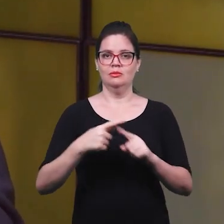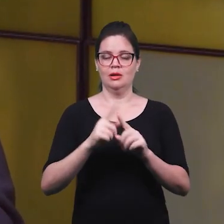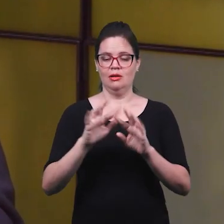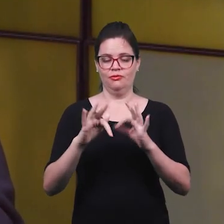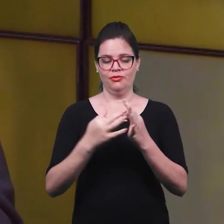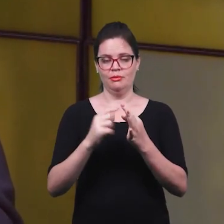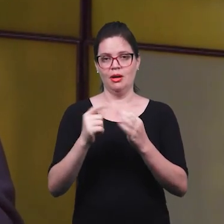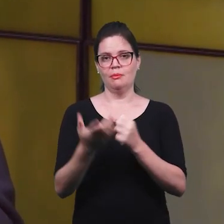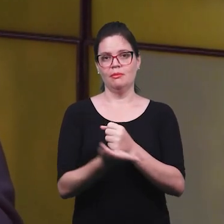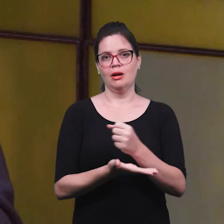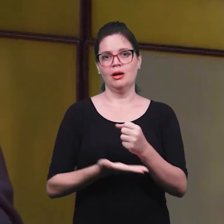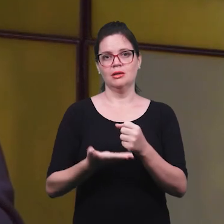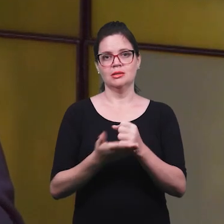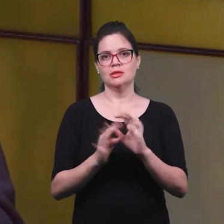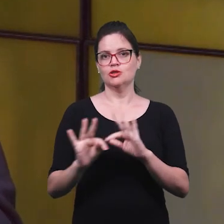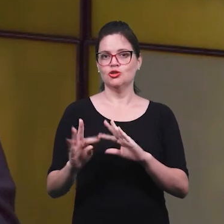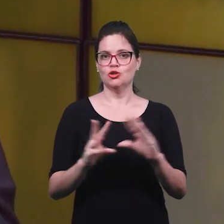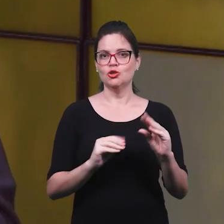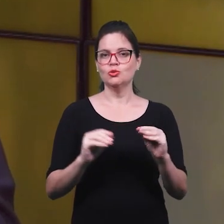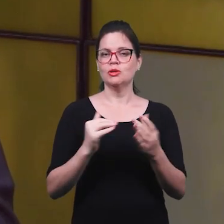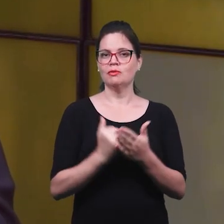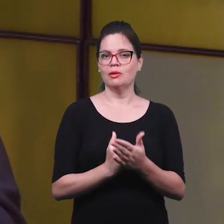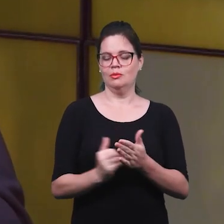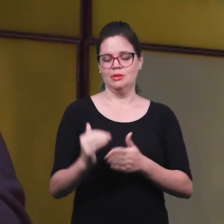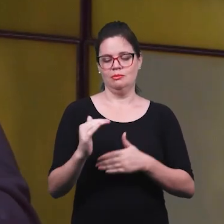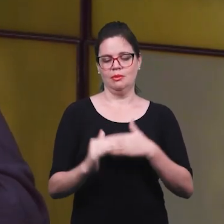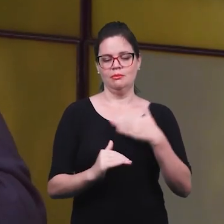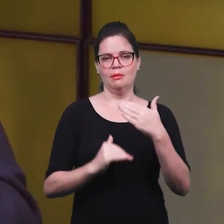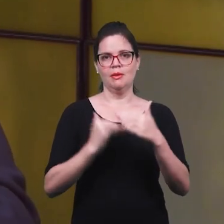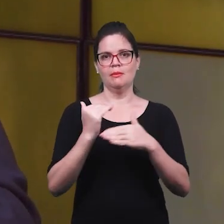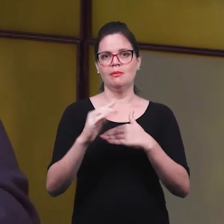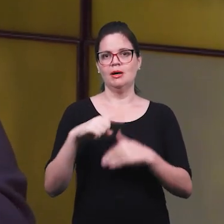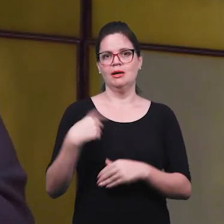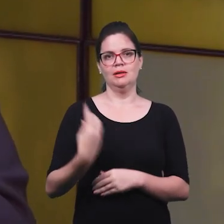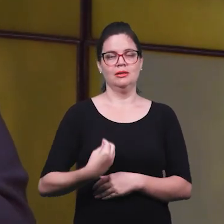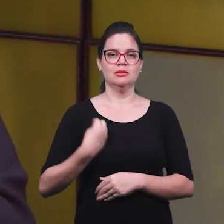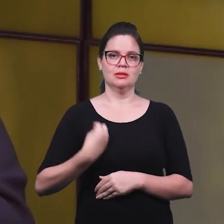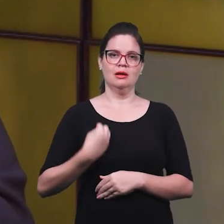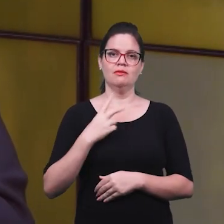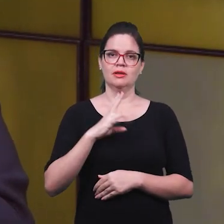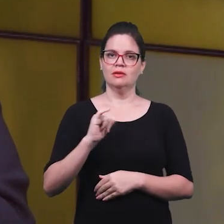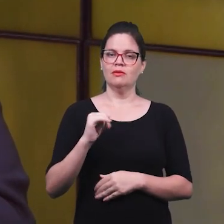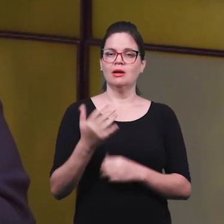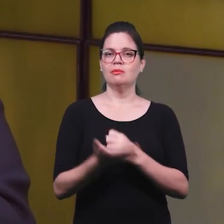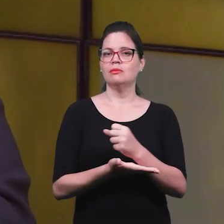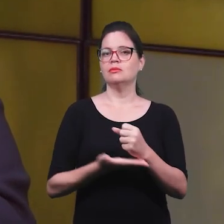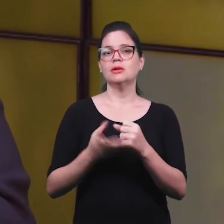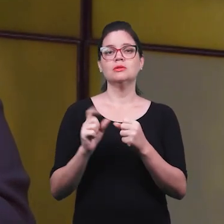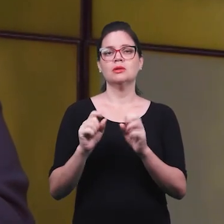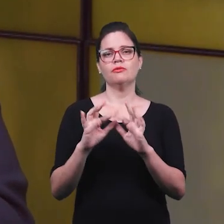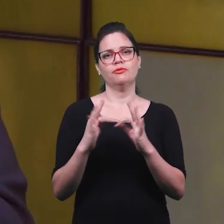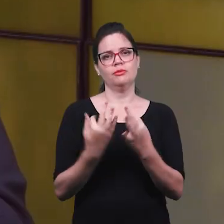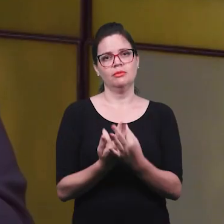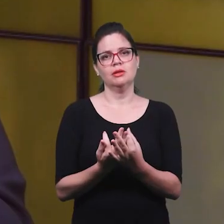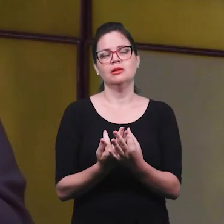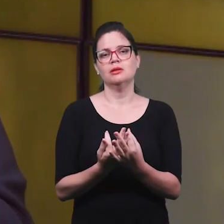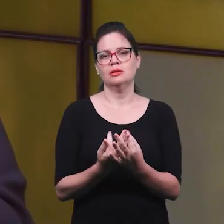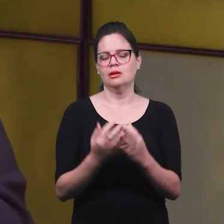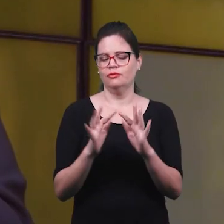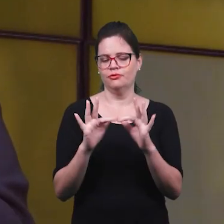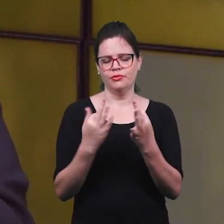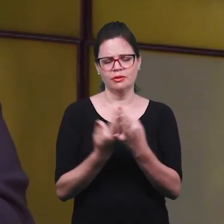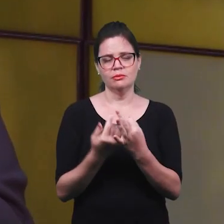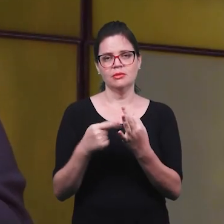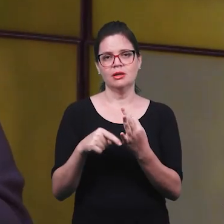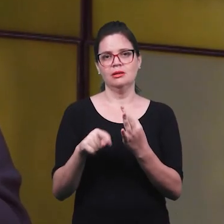alicerce em que nós vamos edificar a nossa casa, a nossa vida, né? Então, a família é a base de tudo